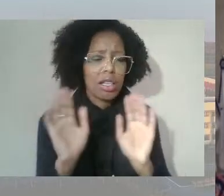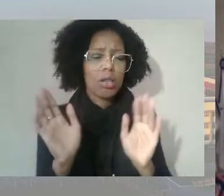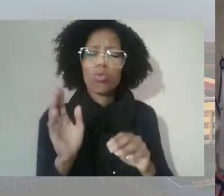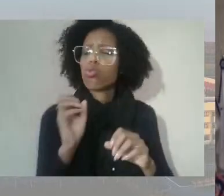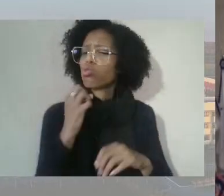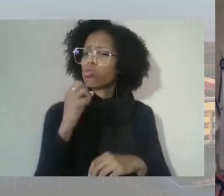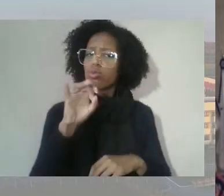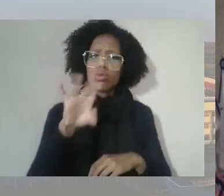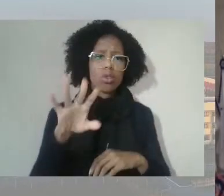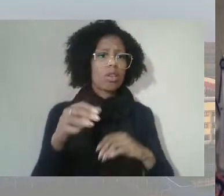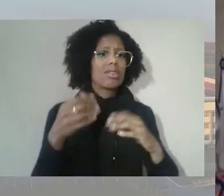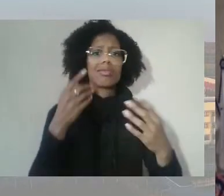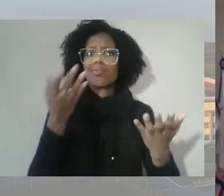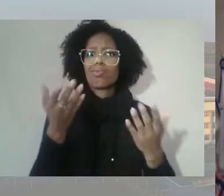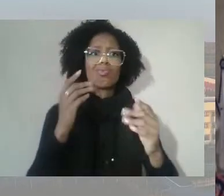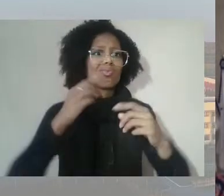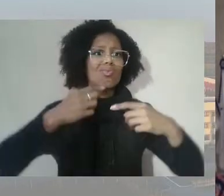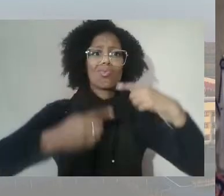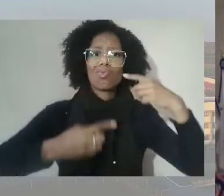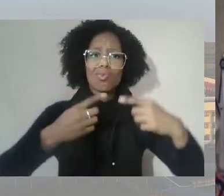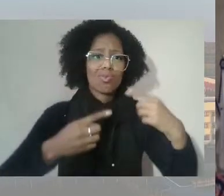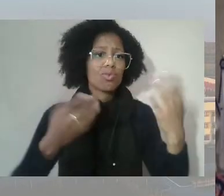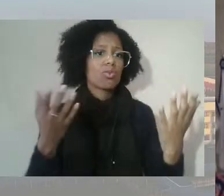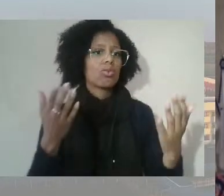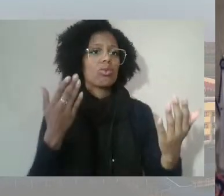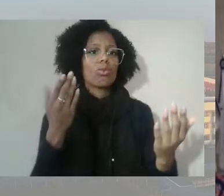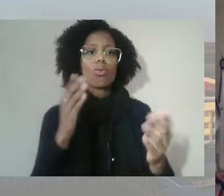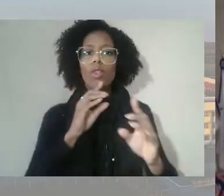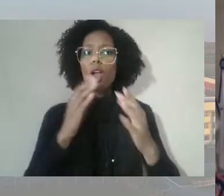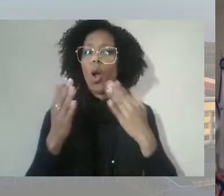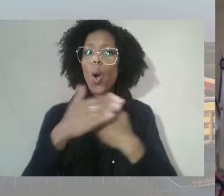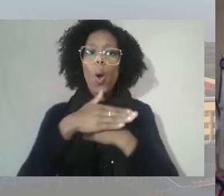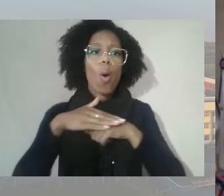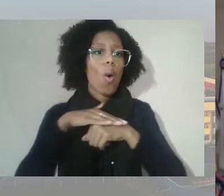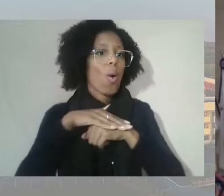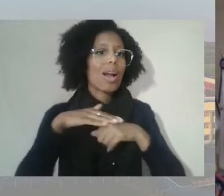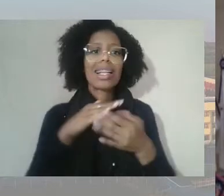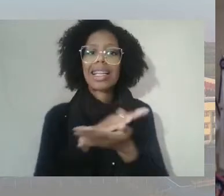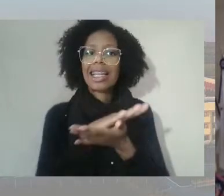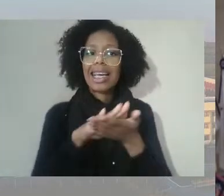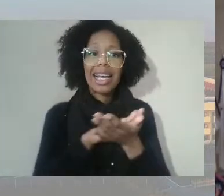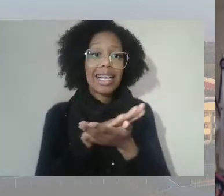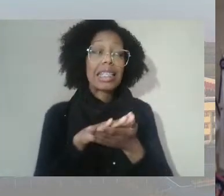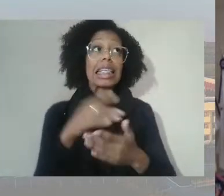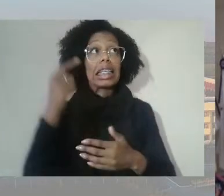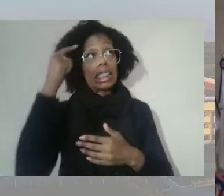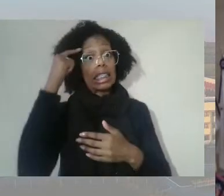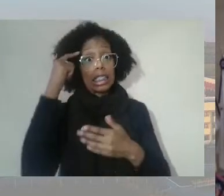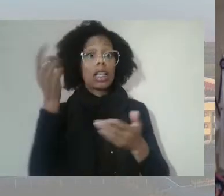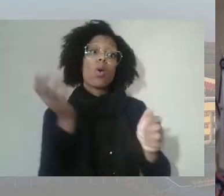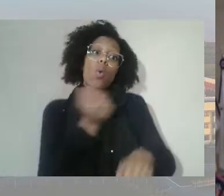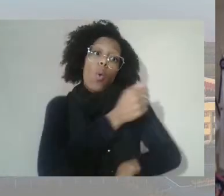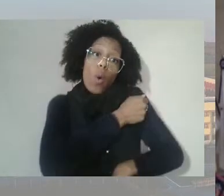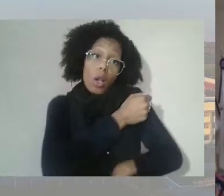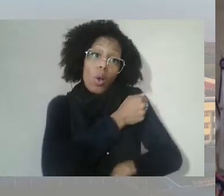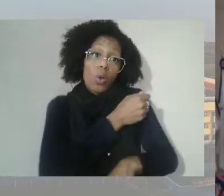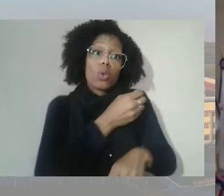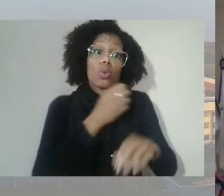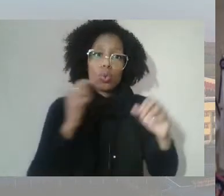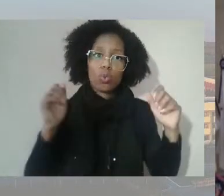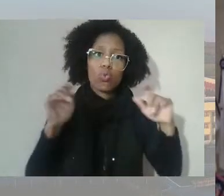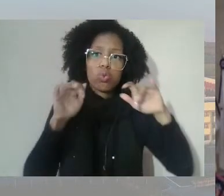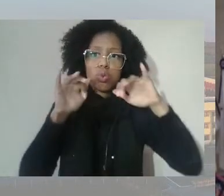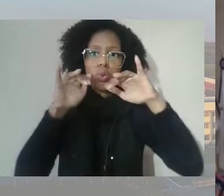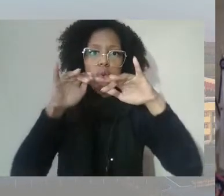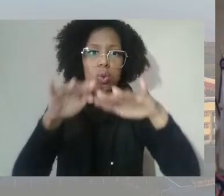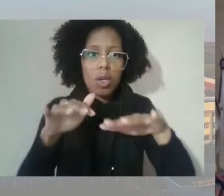não dialoga e tem se negado a dialogar com os estudantes da universidade. Portanto, a nota de repúdio deveria ser endereçada